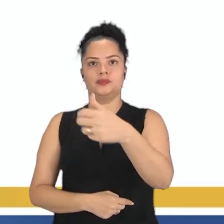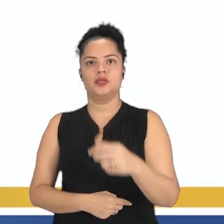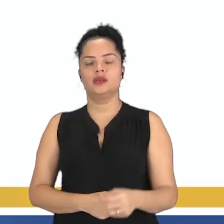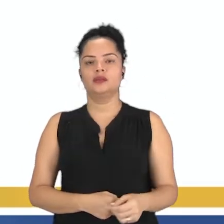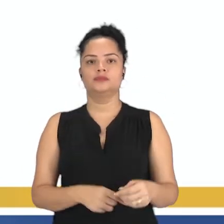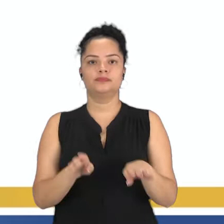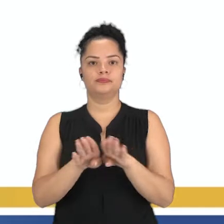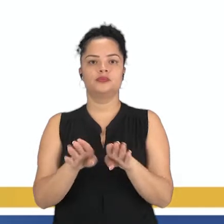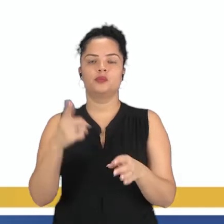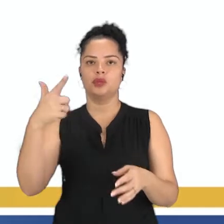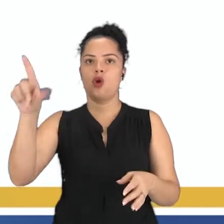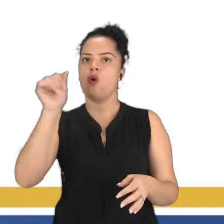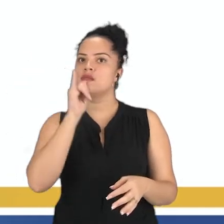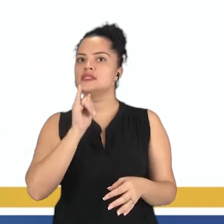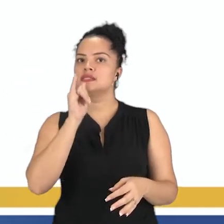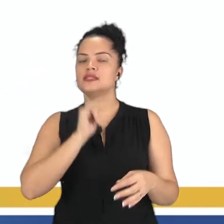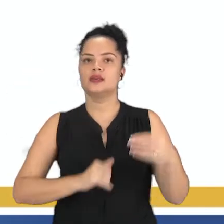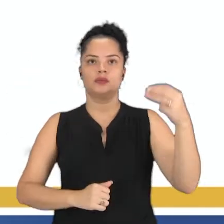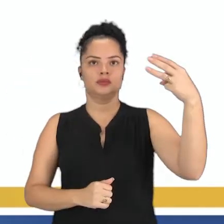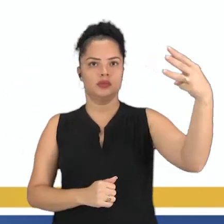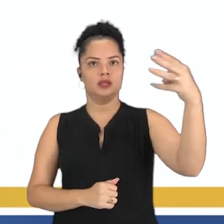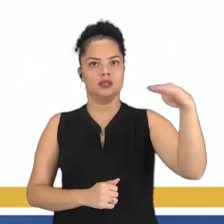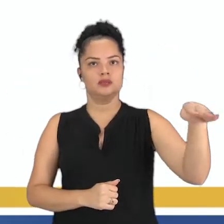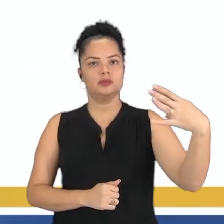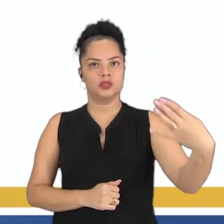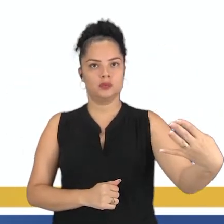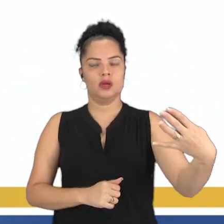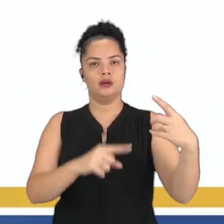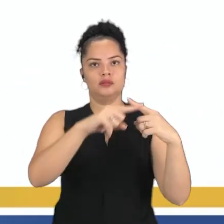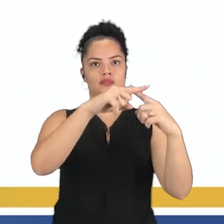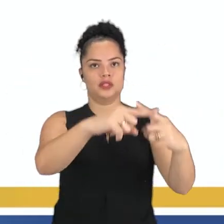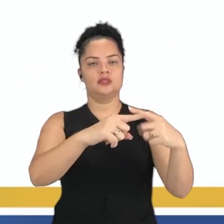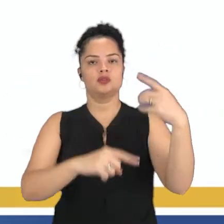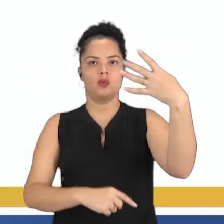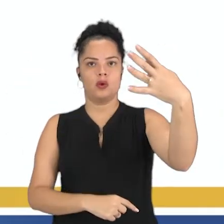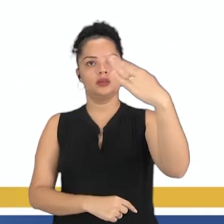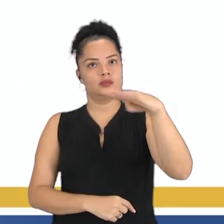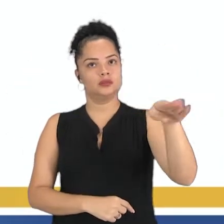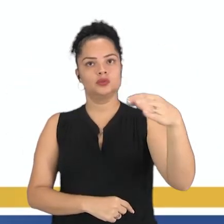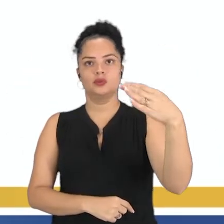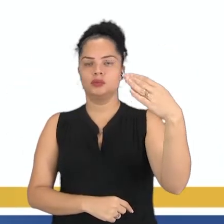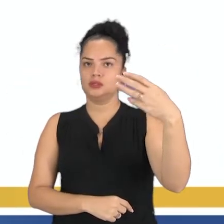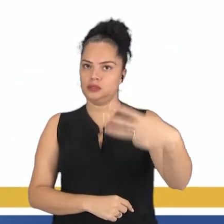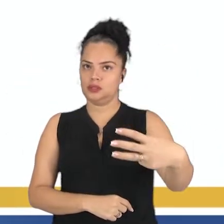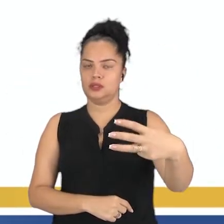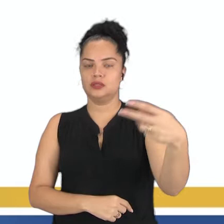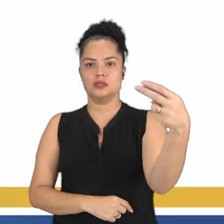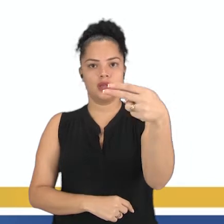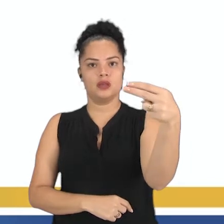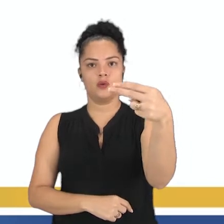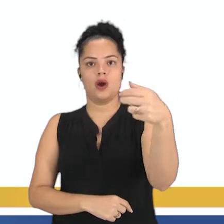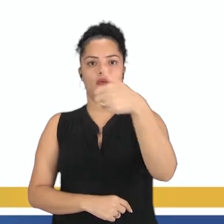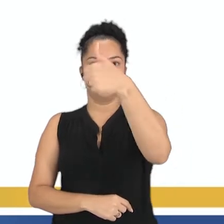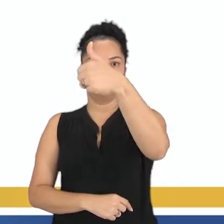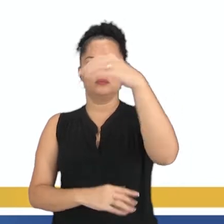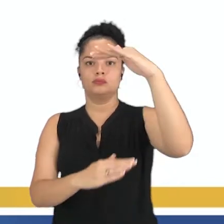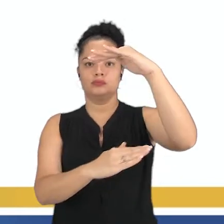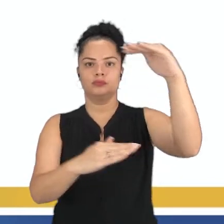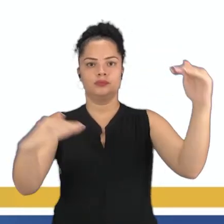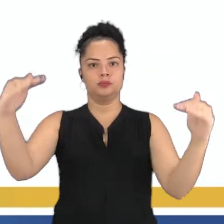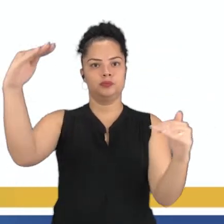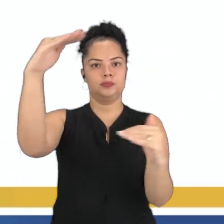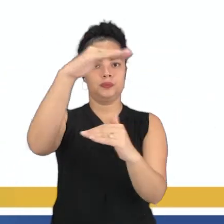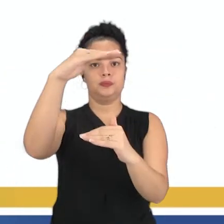Terceiro caso, o inverso da fração 3/4 é a fração 4/3. Na hora que eu multiplico elas duas, dá